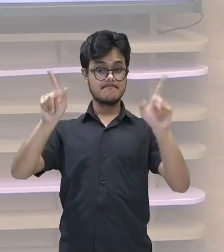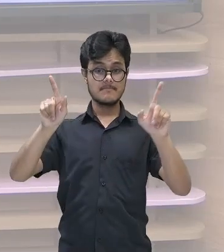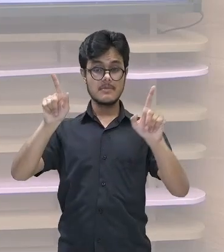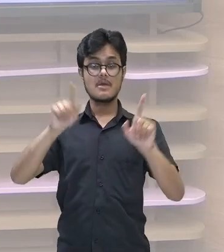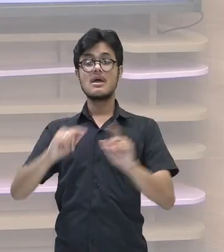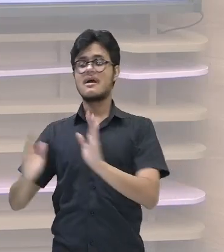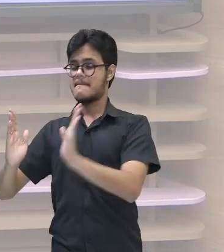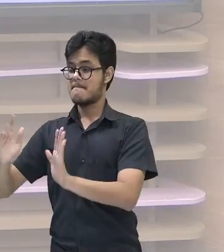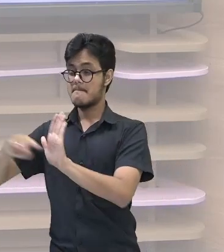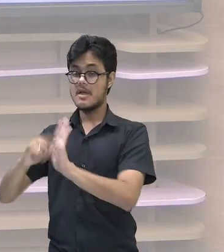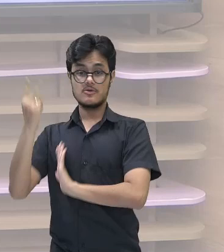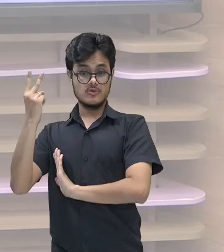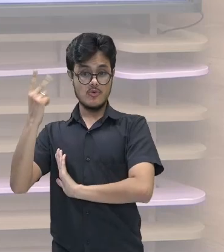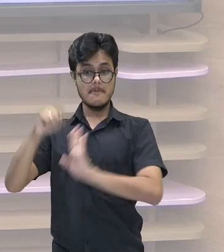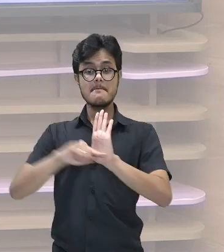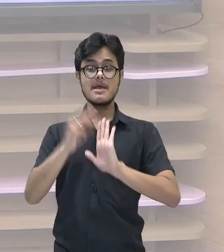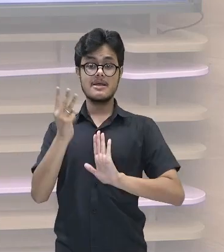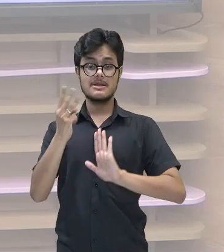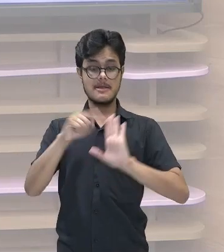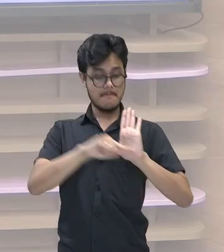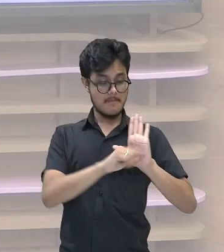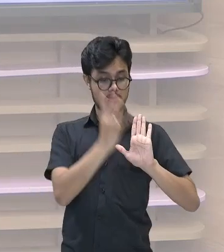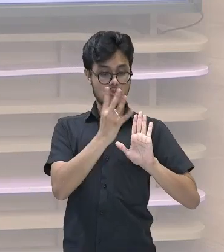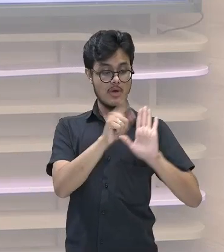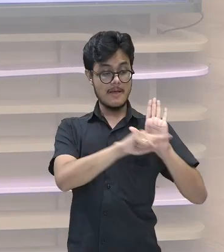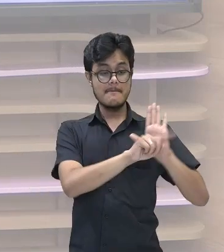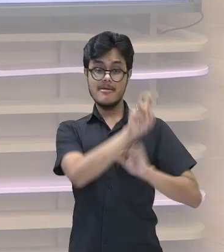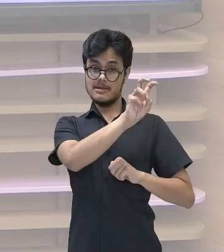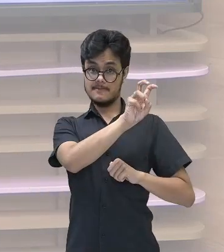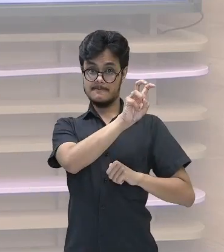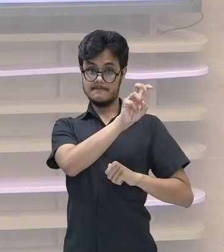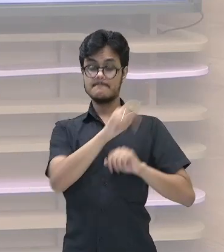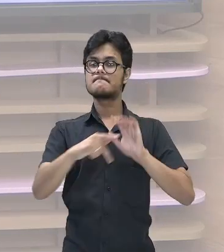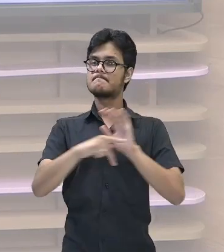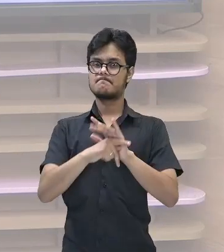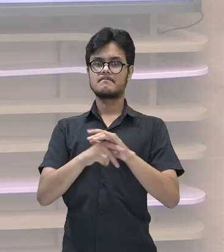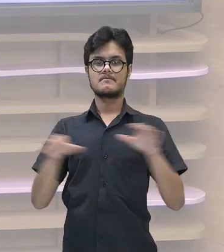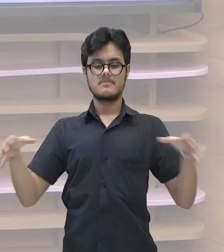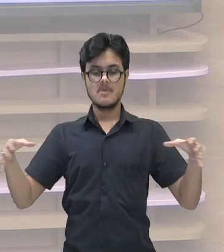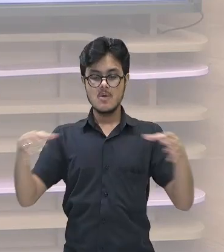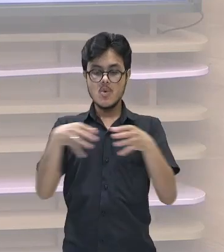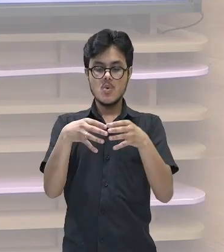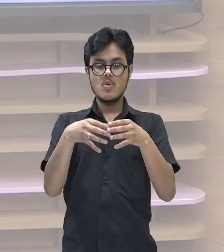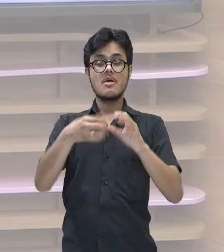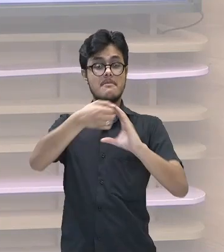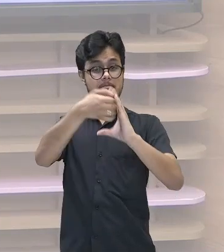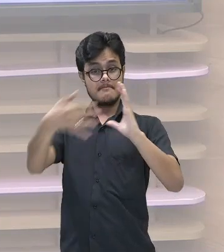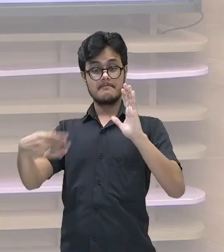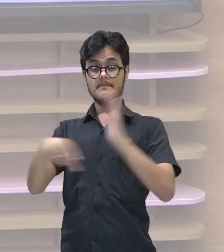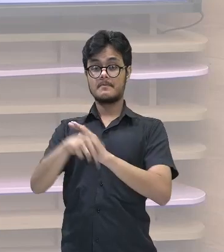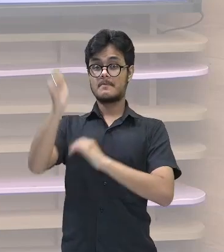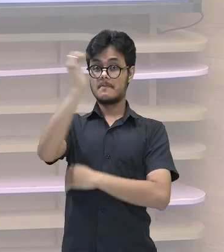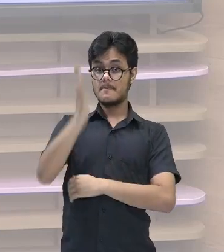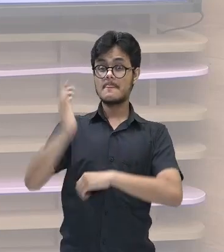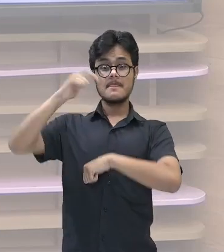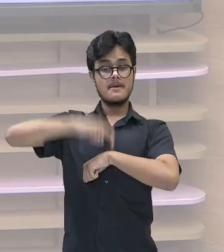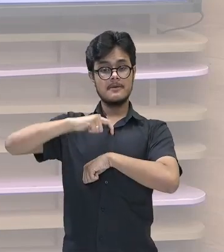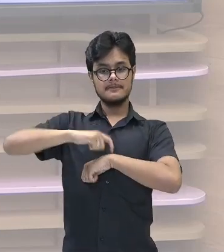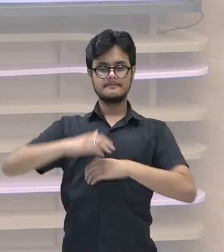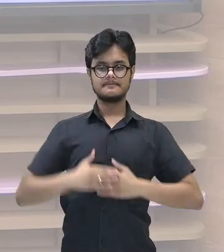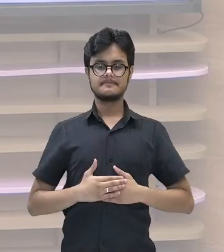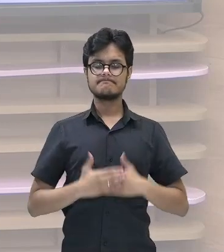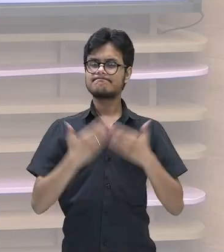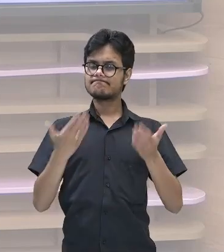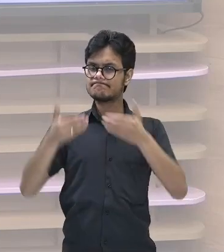-2, o -3, o -4 e o -5, tá bom, pessoal? E aí, a gente segue